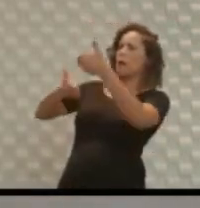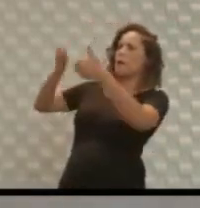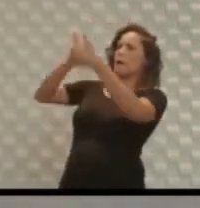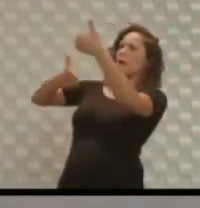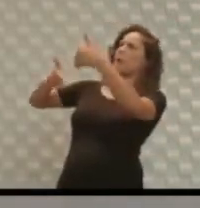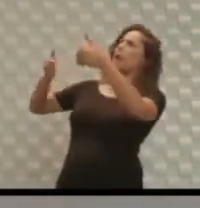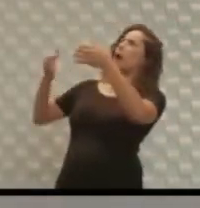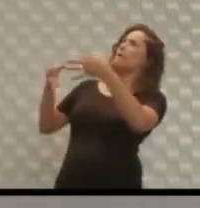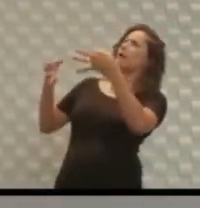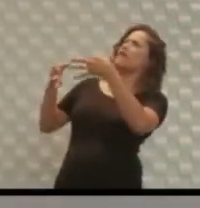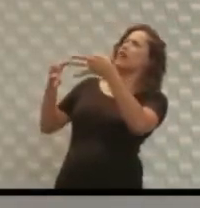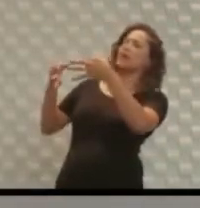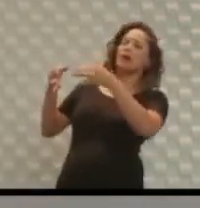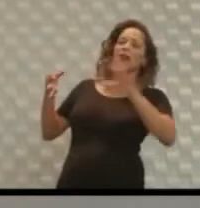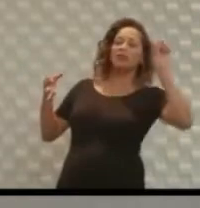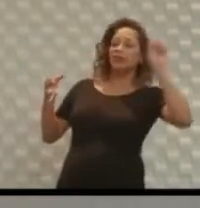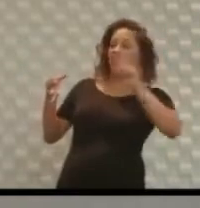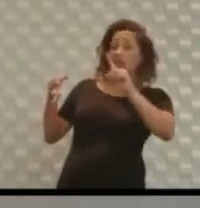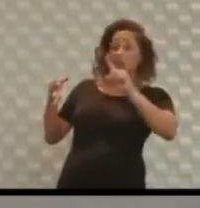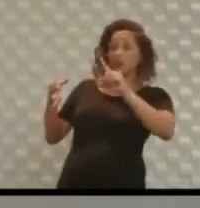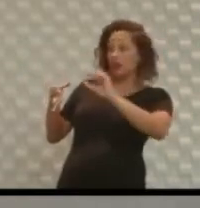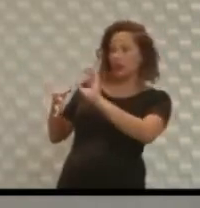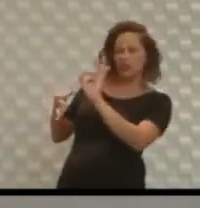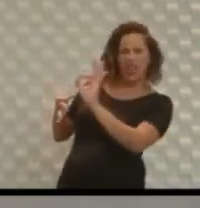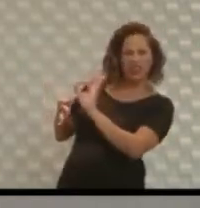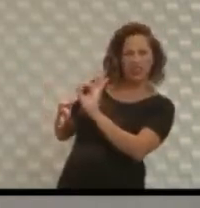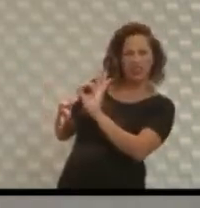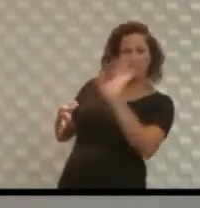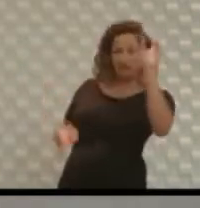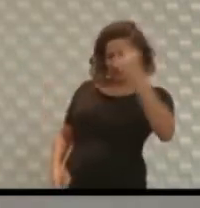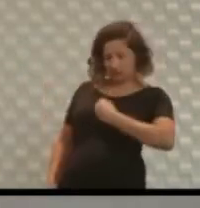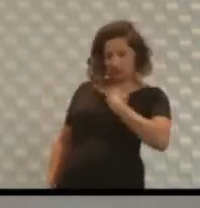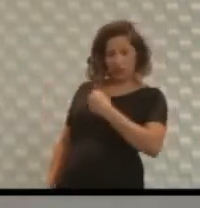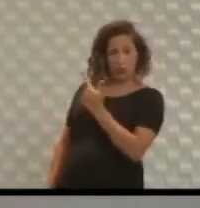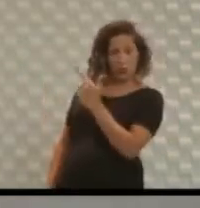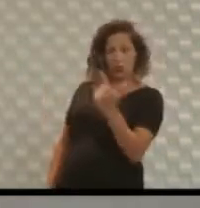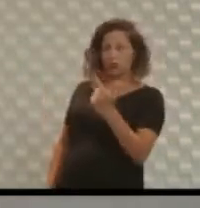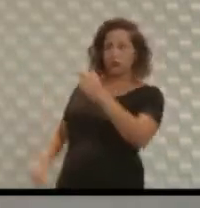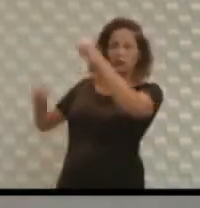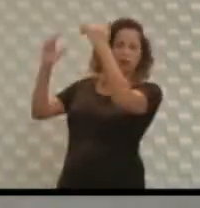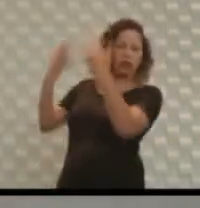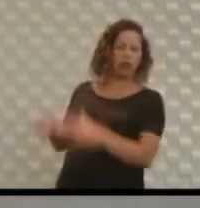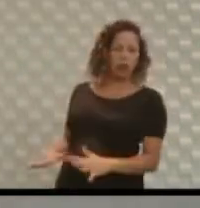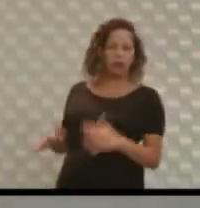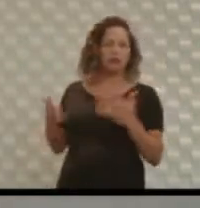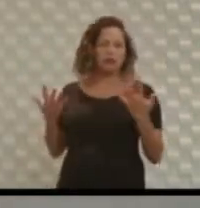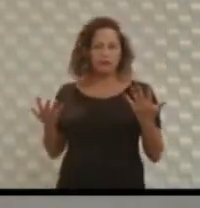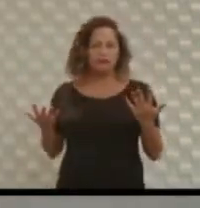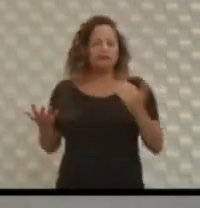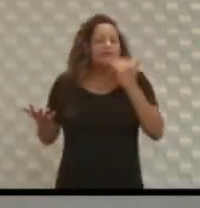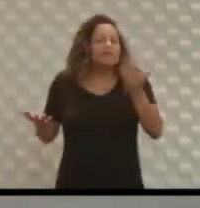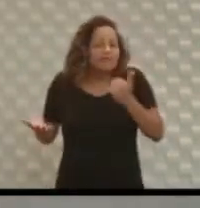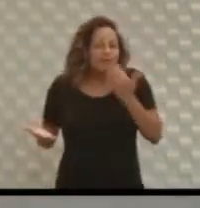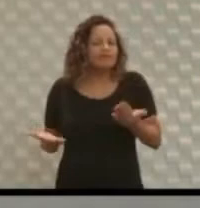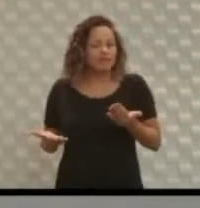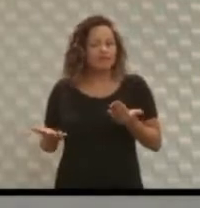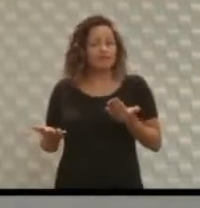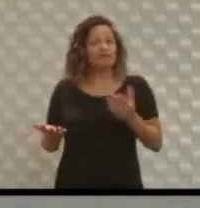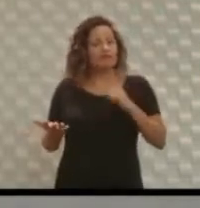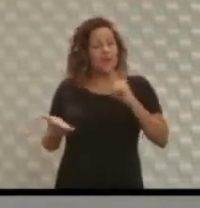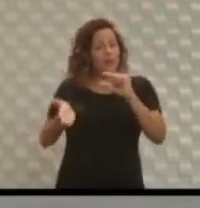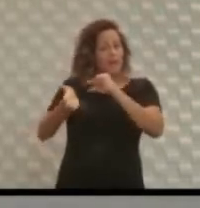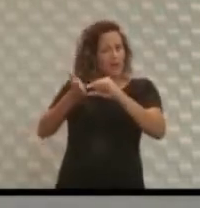versículo chave. Eu pus no meu convite de casamento. Eu não pus nenhum versículo